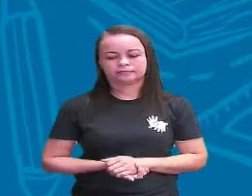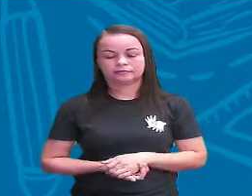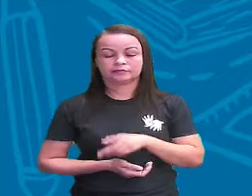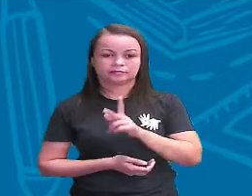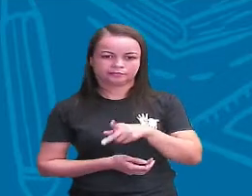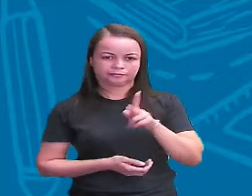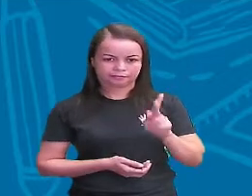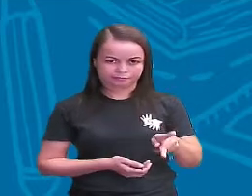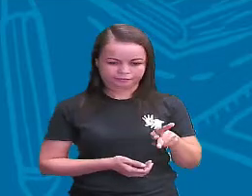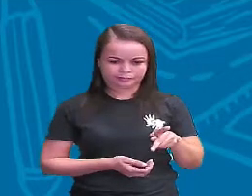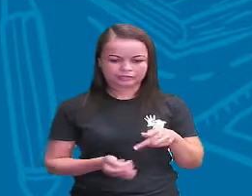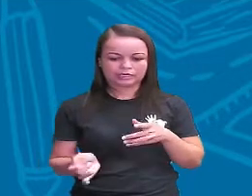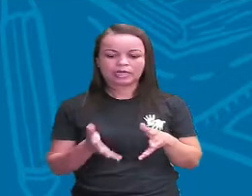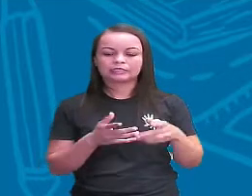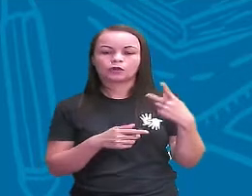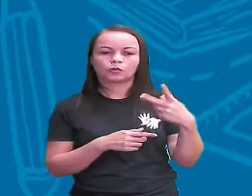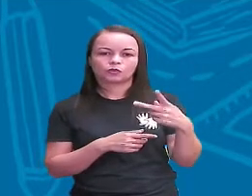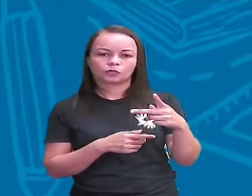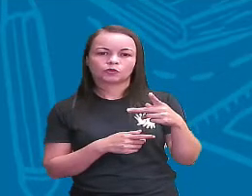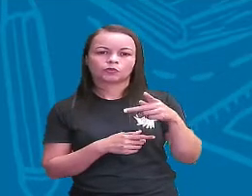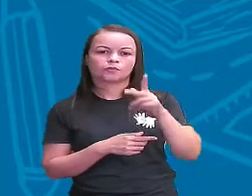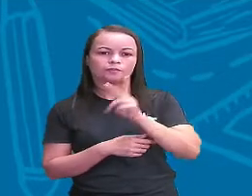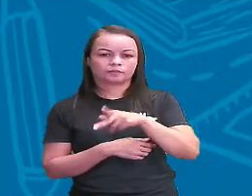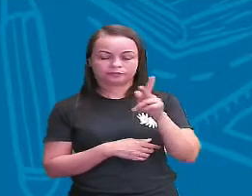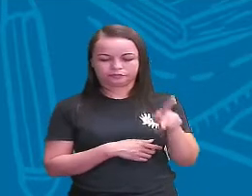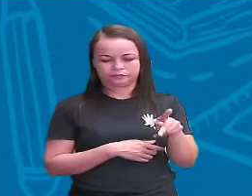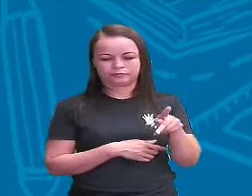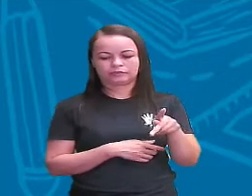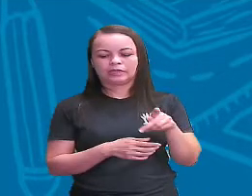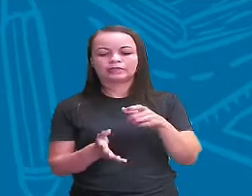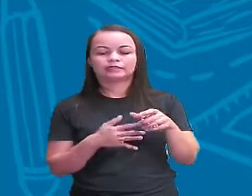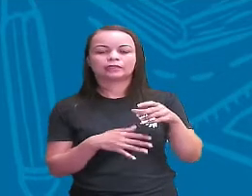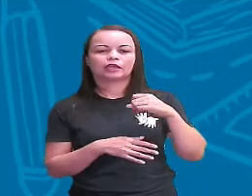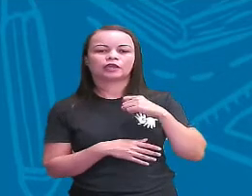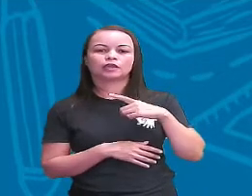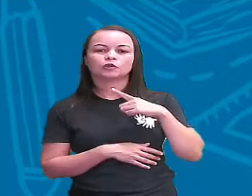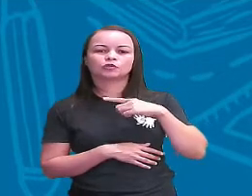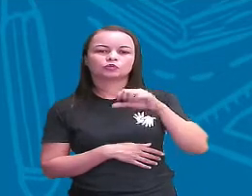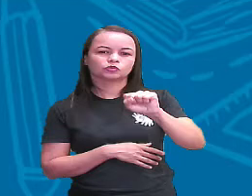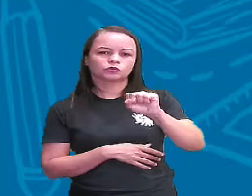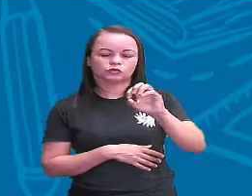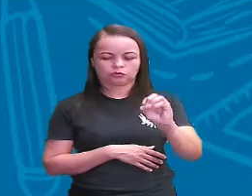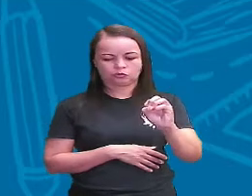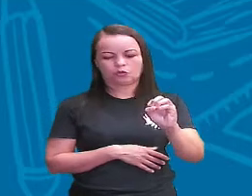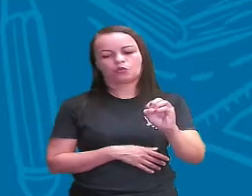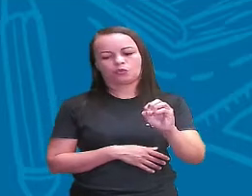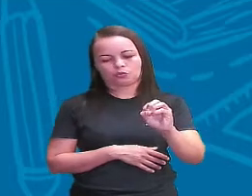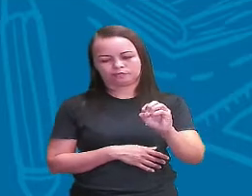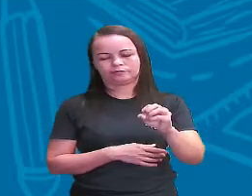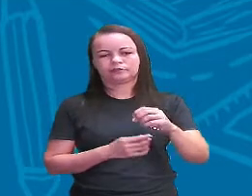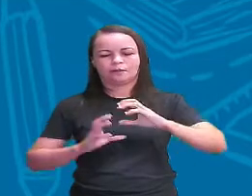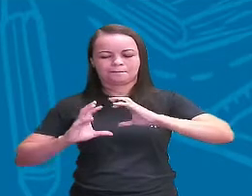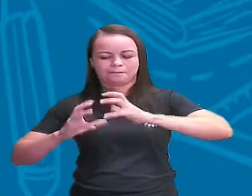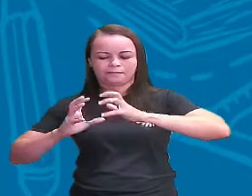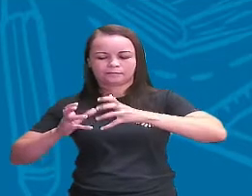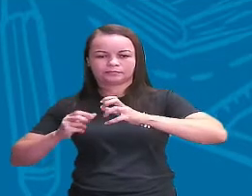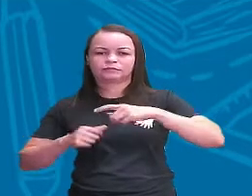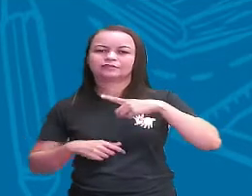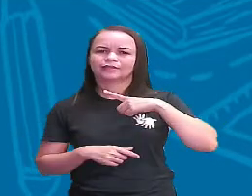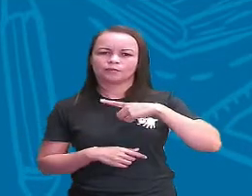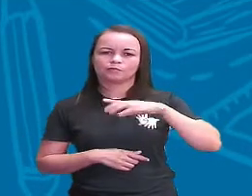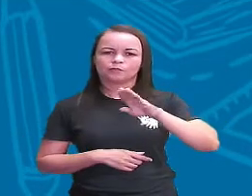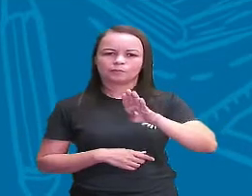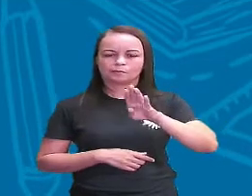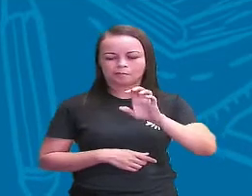Professora. Então, professora, eu tenho sou. Bola, temos o bol. Temos